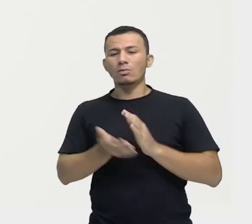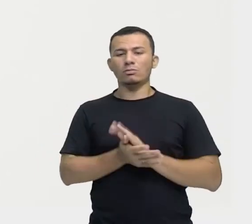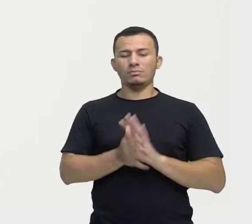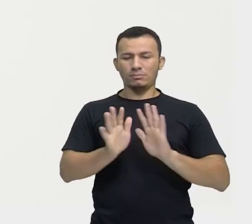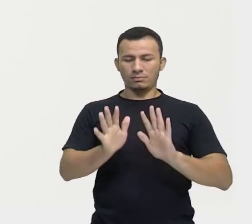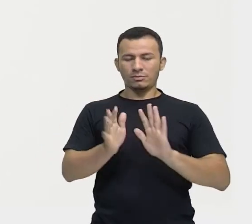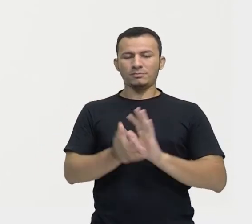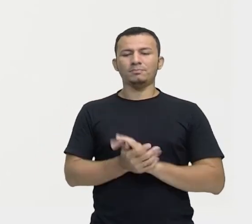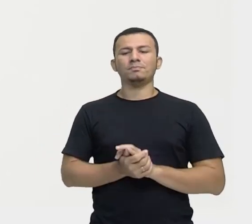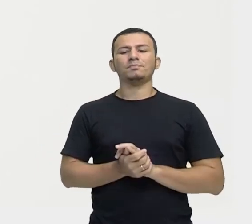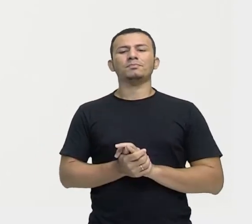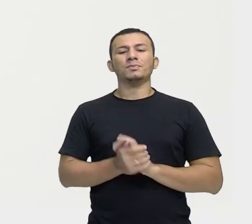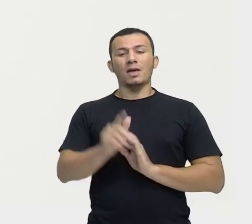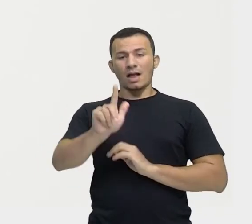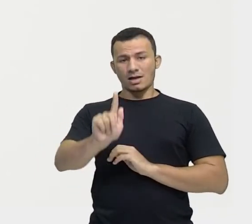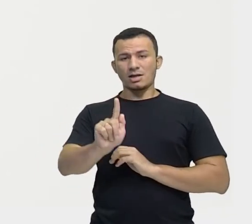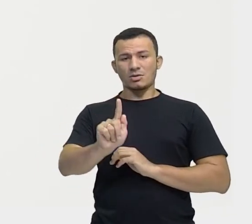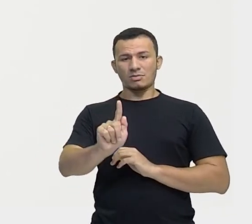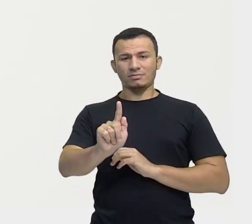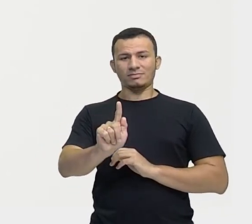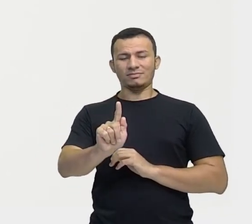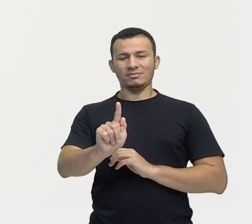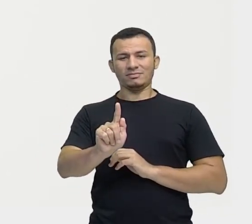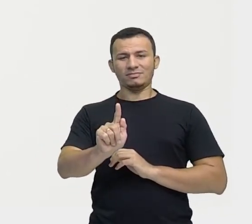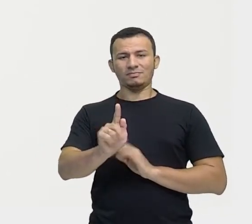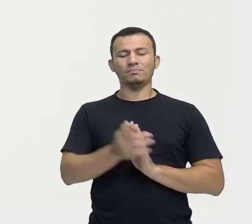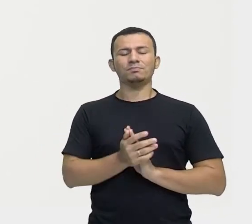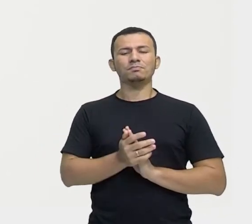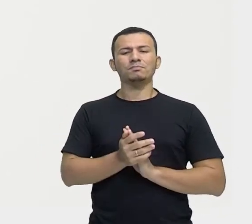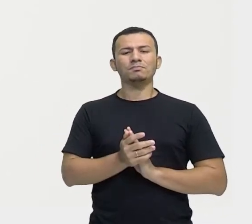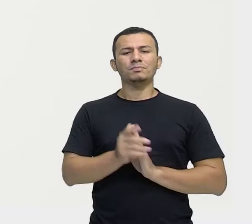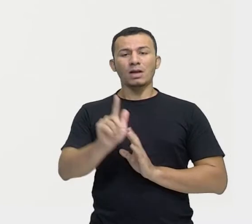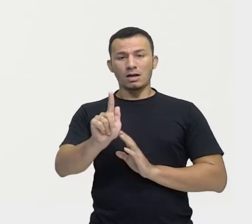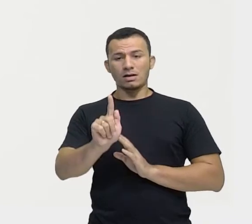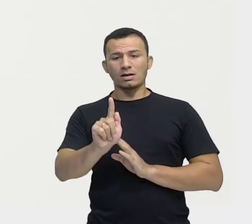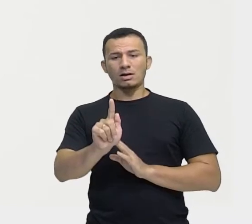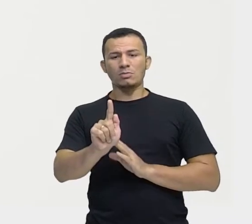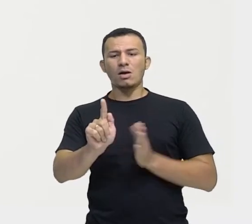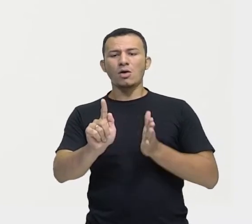aqui, nas gramas. E nós queremos ir para onde?